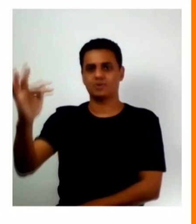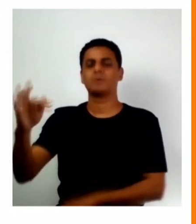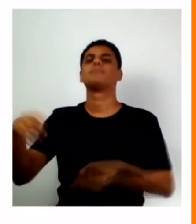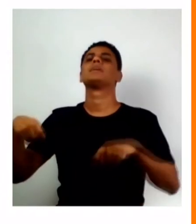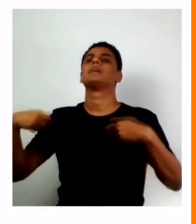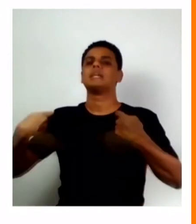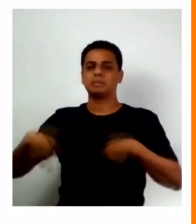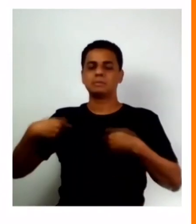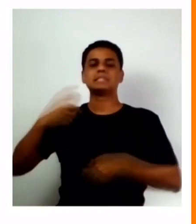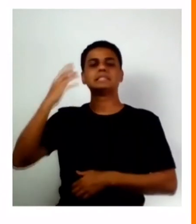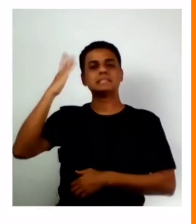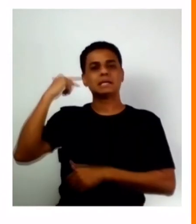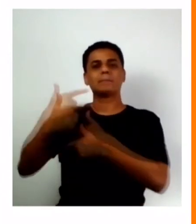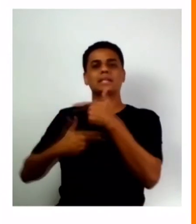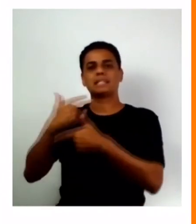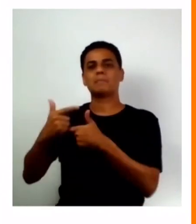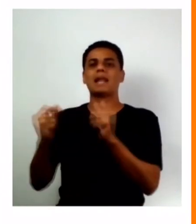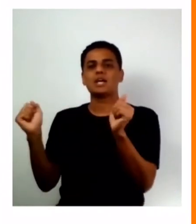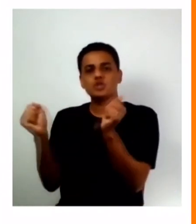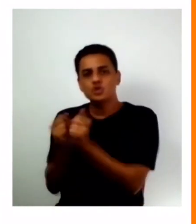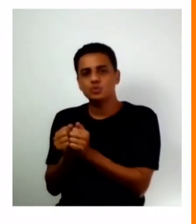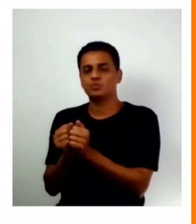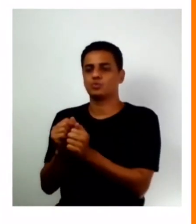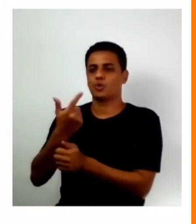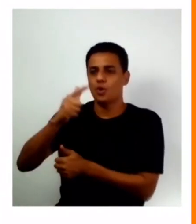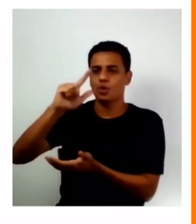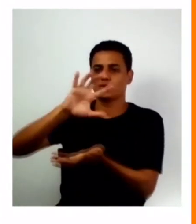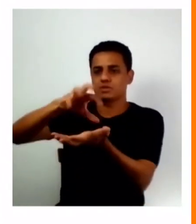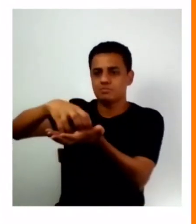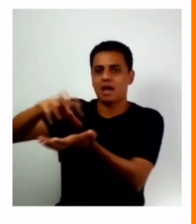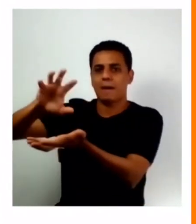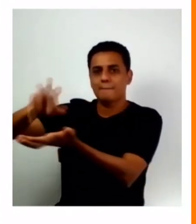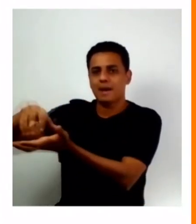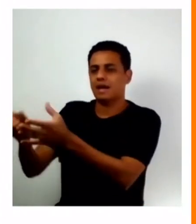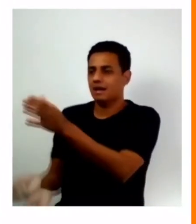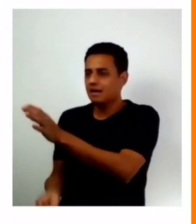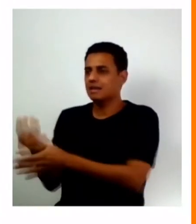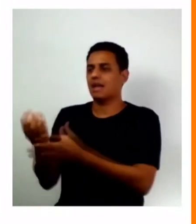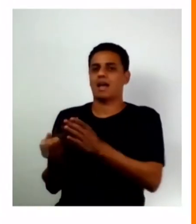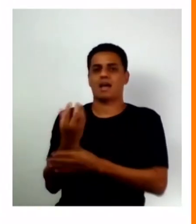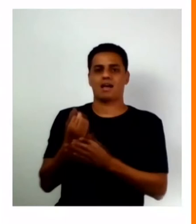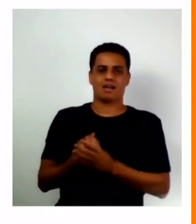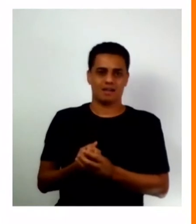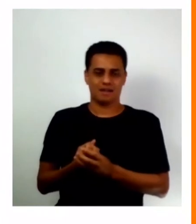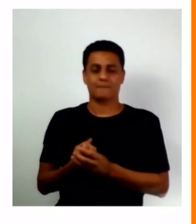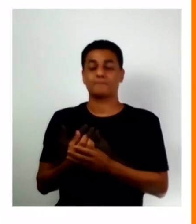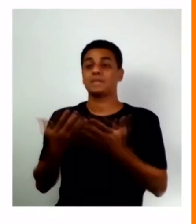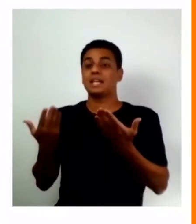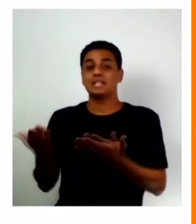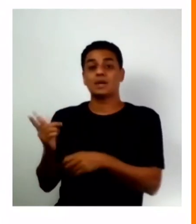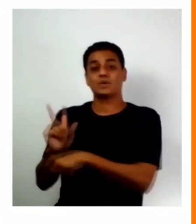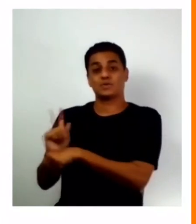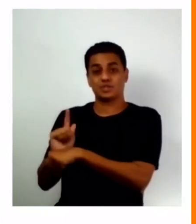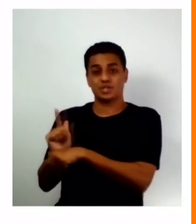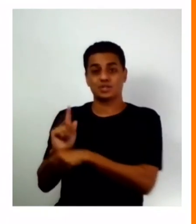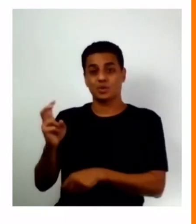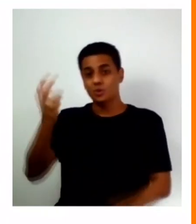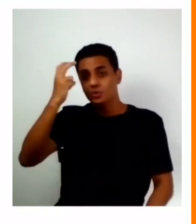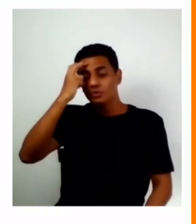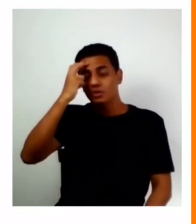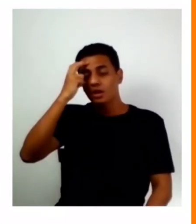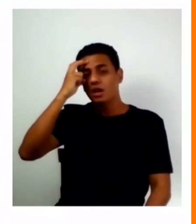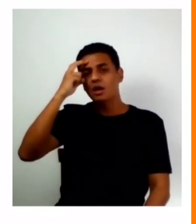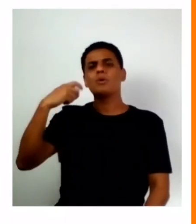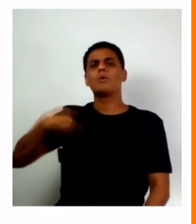com outros agentes em mudanças de produção. Portanto, um gestor cultural tem que ser tem que ter essas